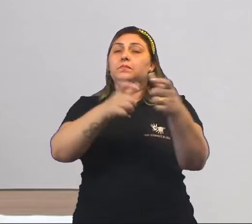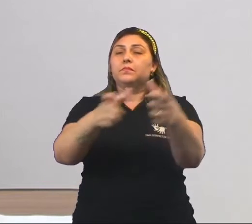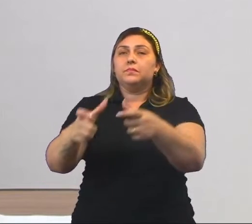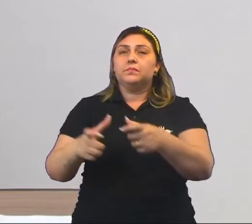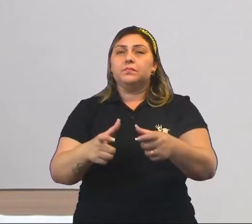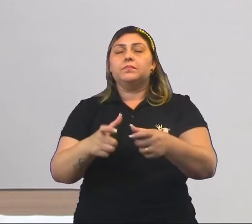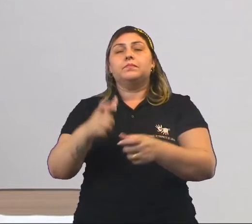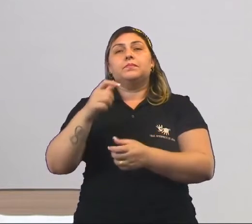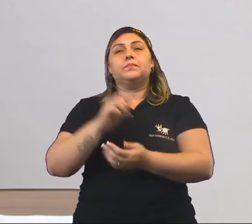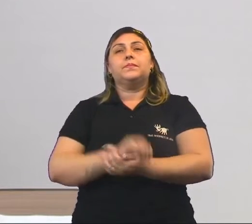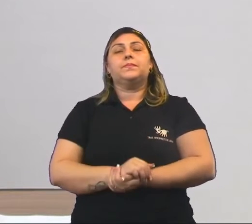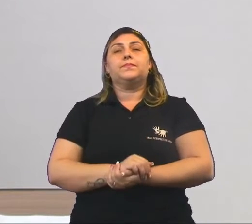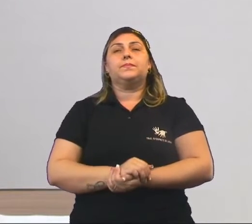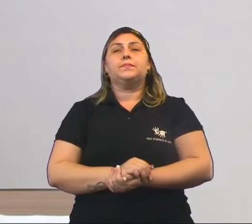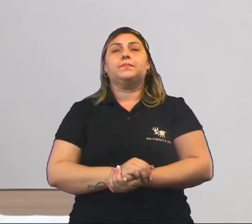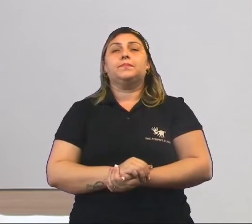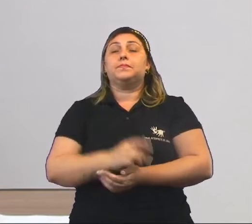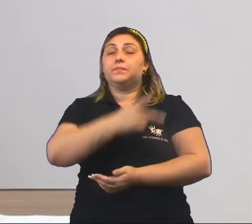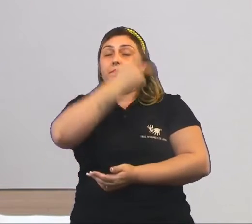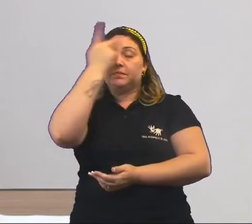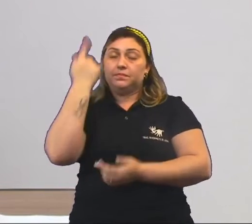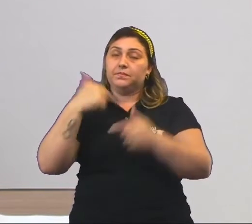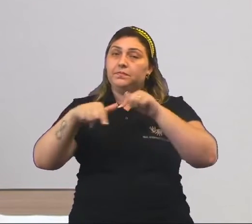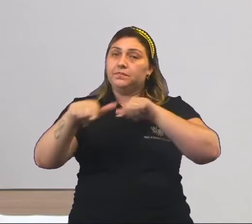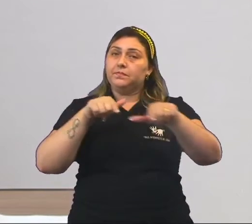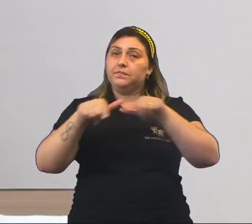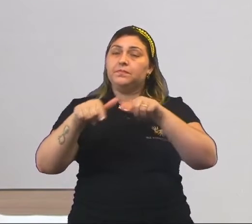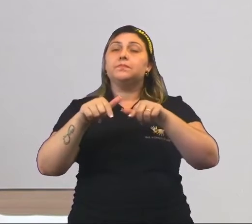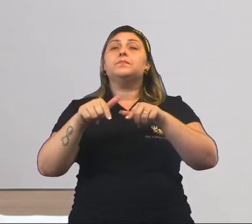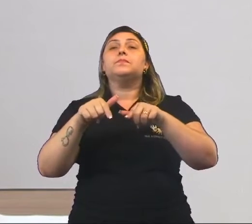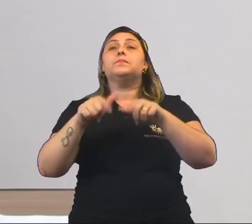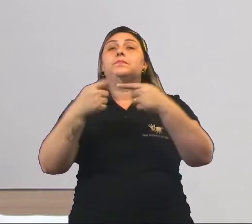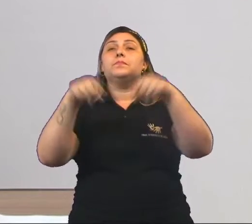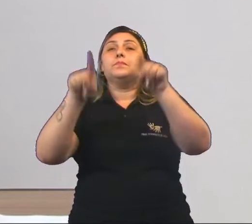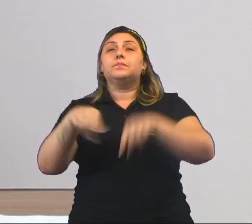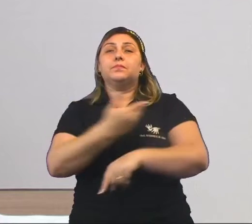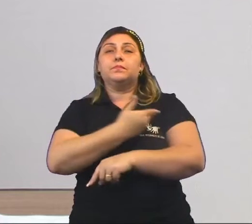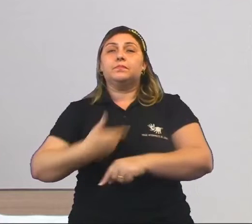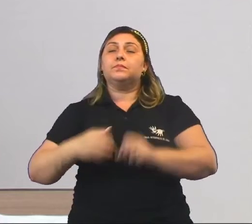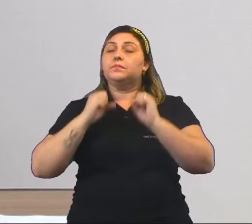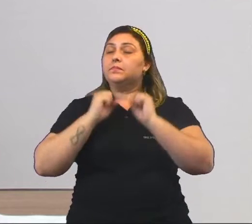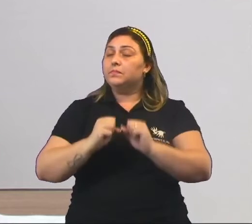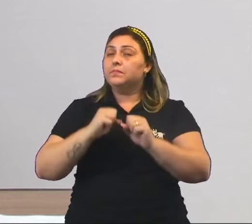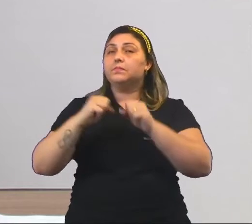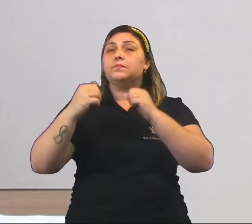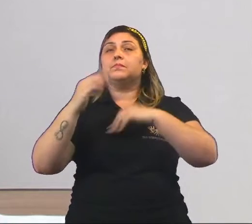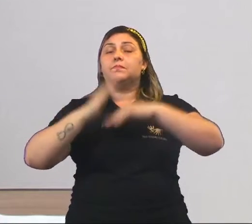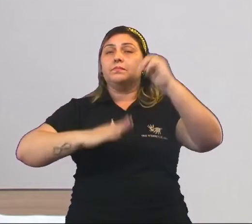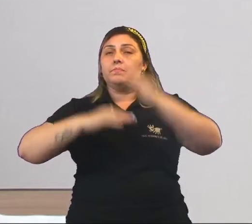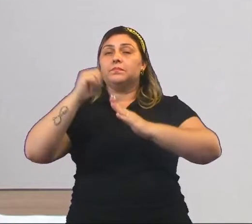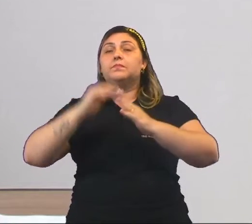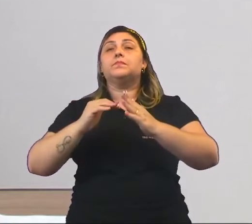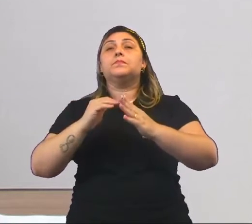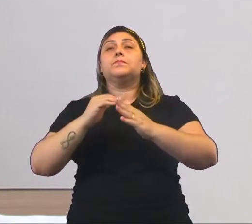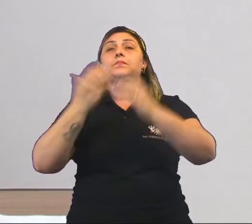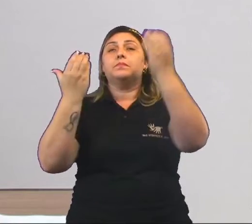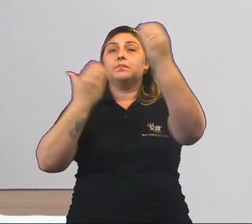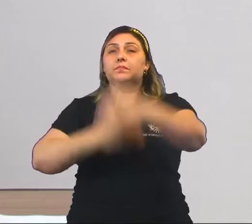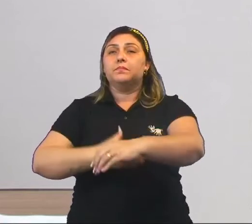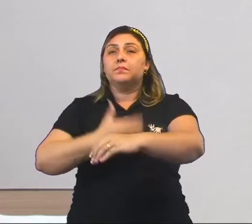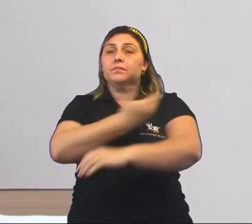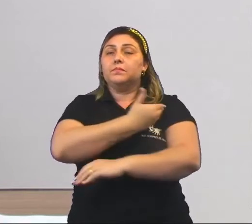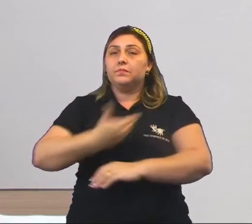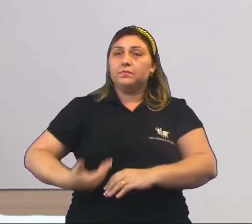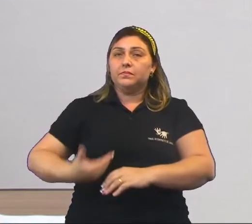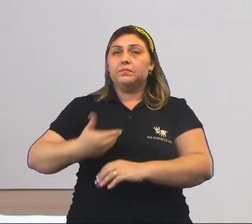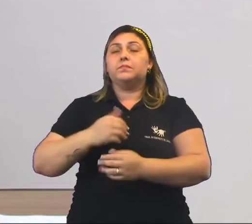lugares são pessoas que trabalham em servidores públicos. Eles podem exercer essa função por meio de um concurso público,